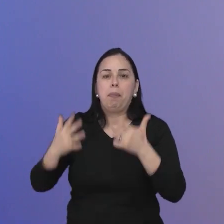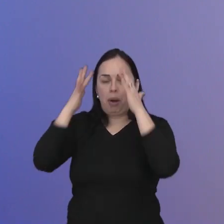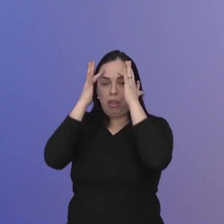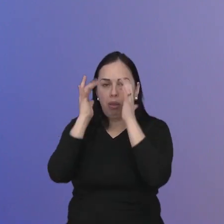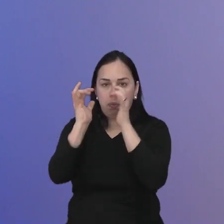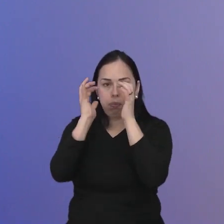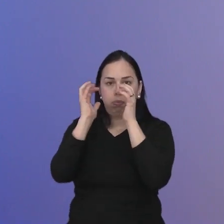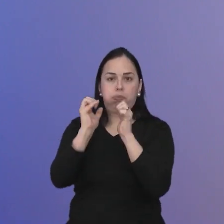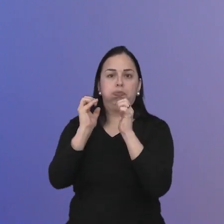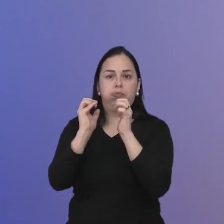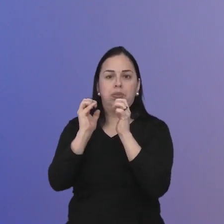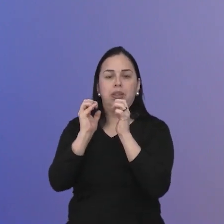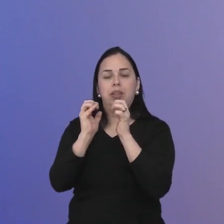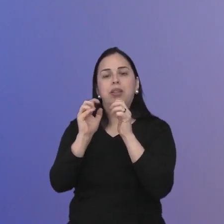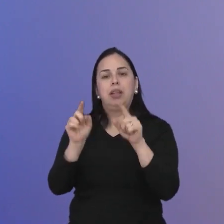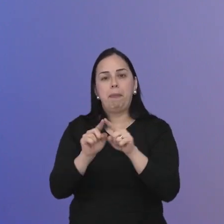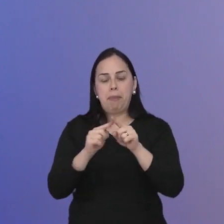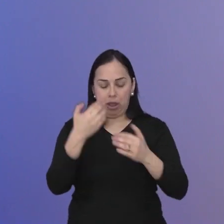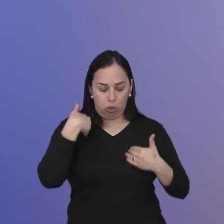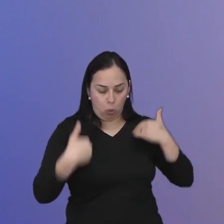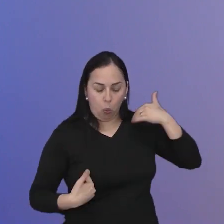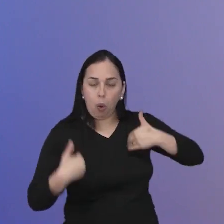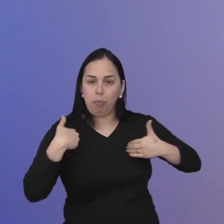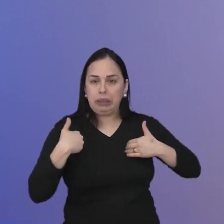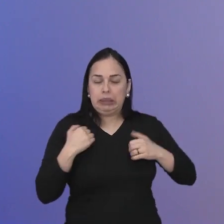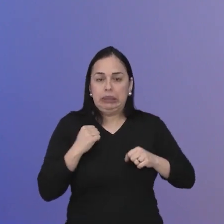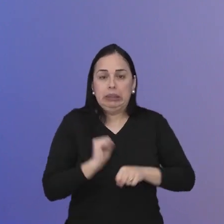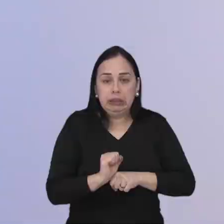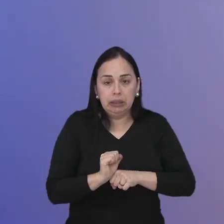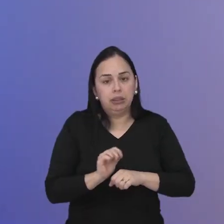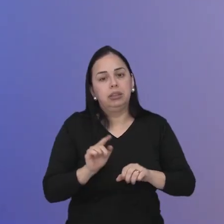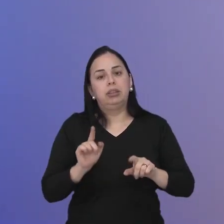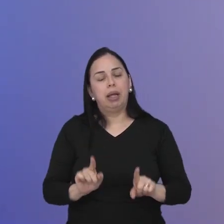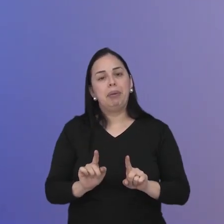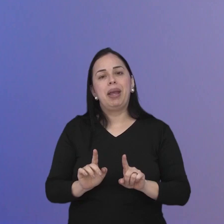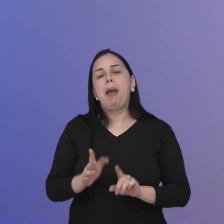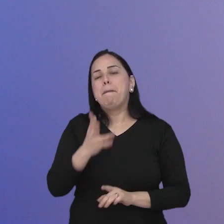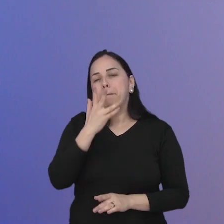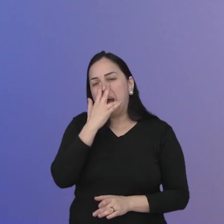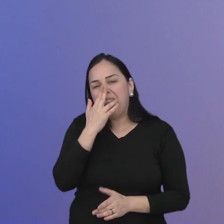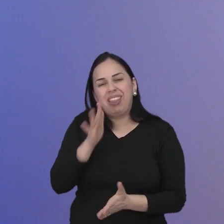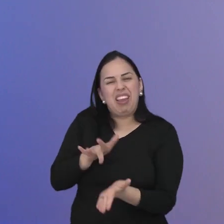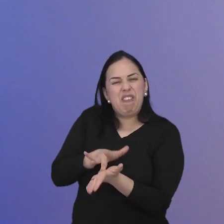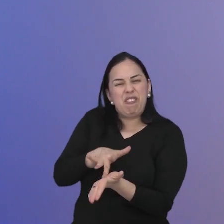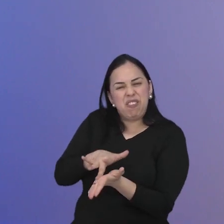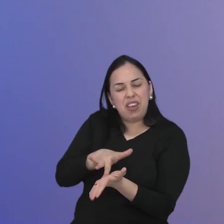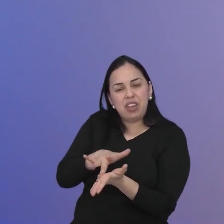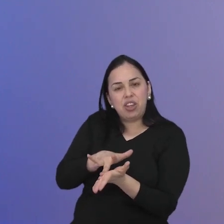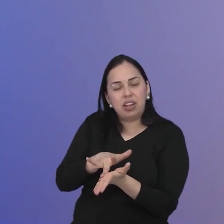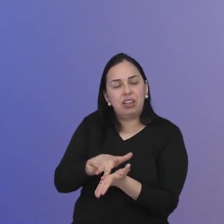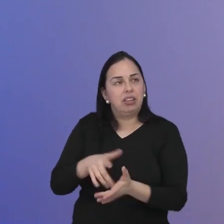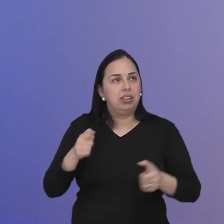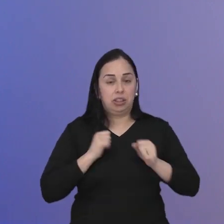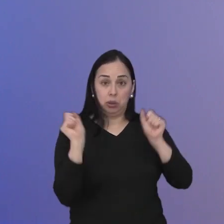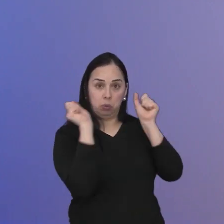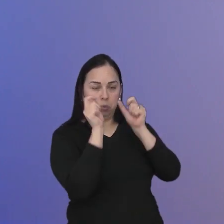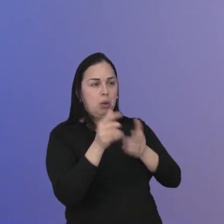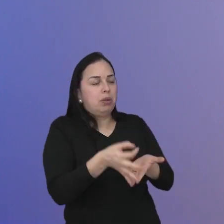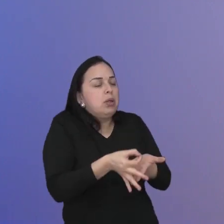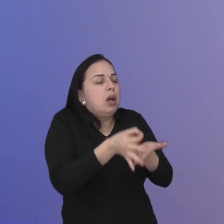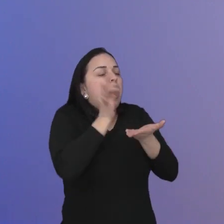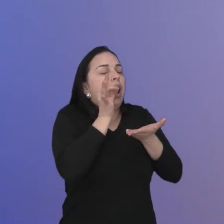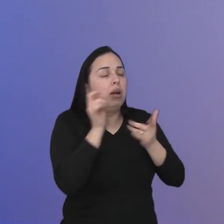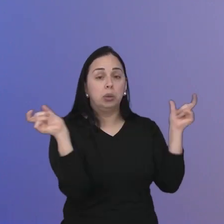exaustão pode causar uma paralisia mental e até mesmo muscular. A cafeína, ela, na verdade, ela engana também, né? Ela